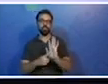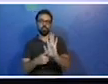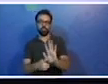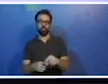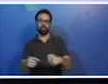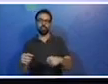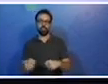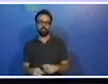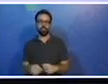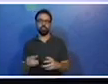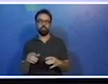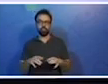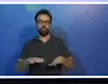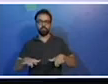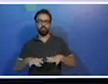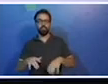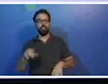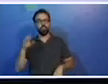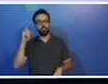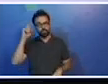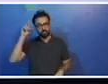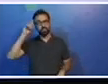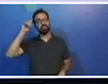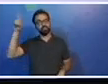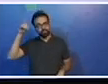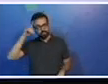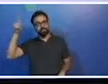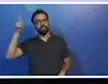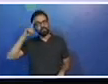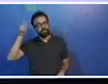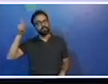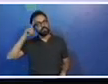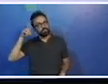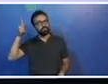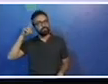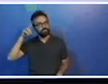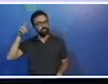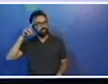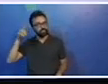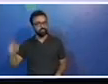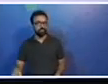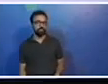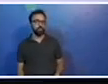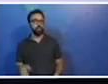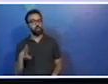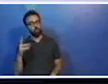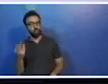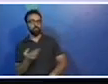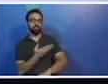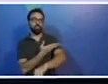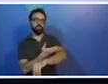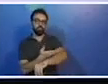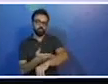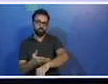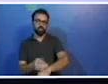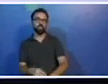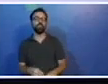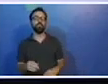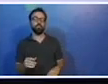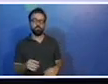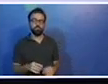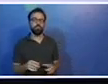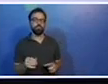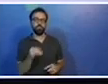nossa rotina, coisas que não são habituais do nosso hábito. A exemplo, escovar os